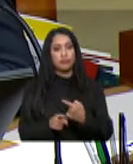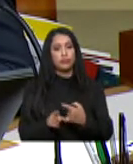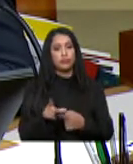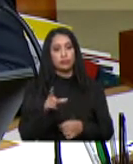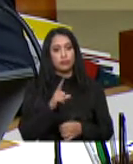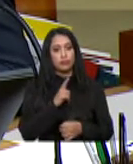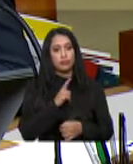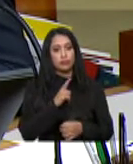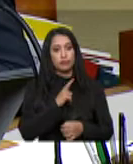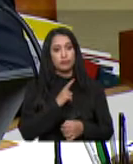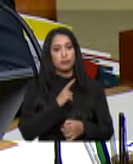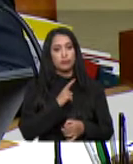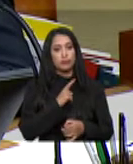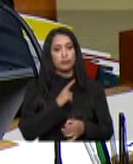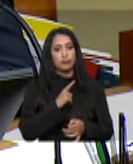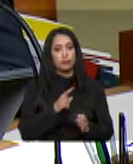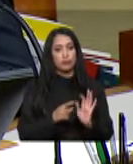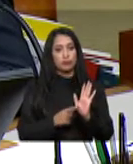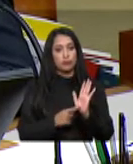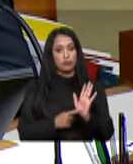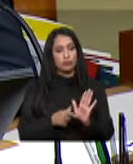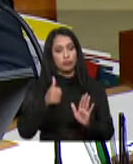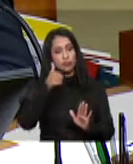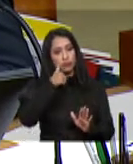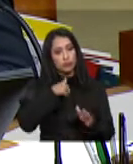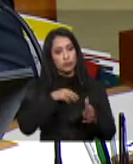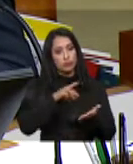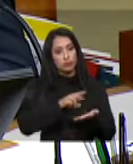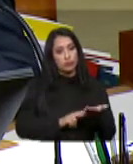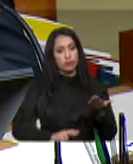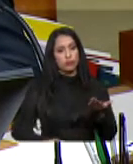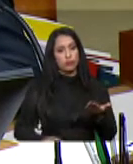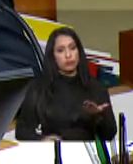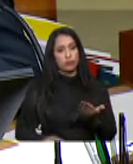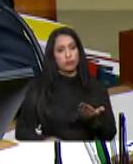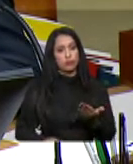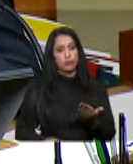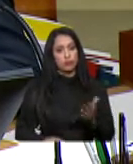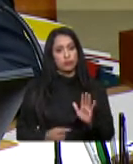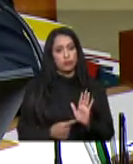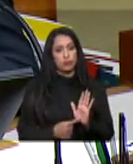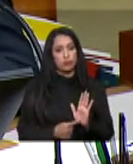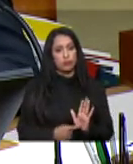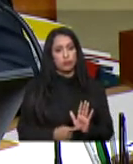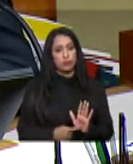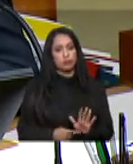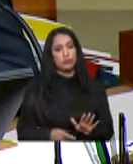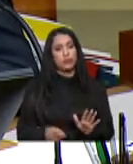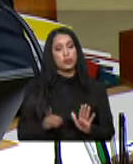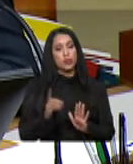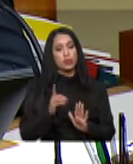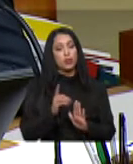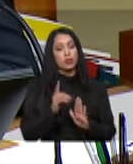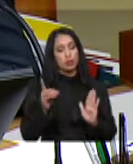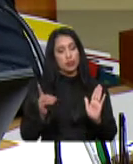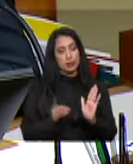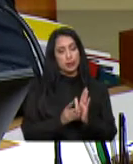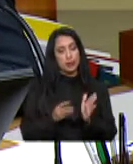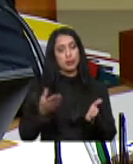tem, como bem ressaltou a eminente relatora, o efeito de repristinar o decreto revogado,